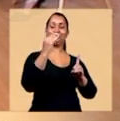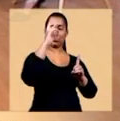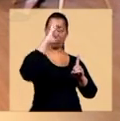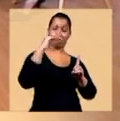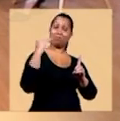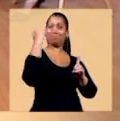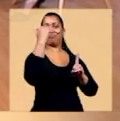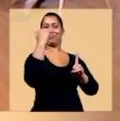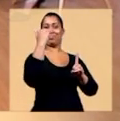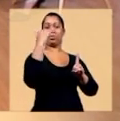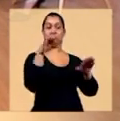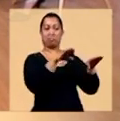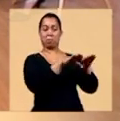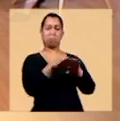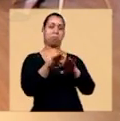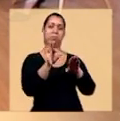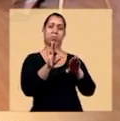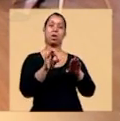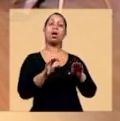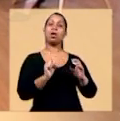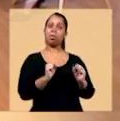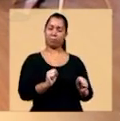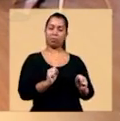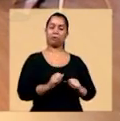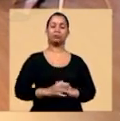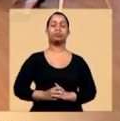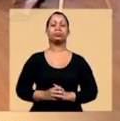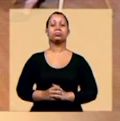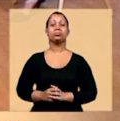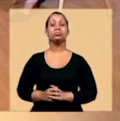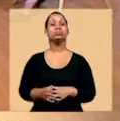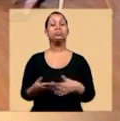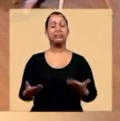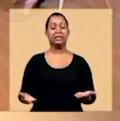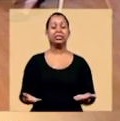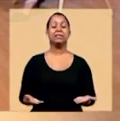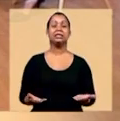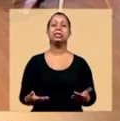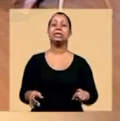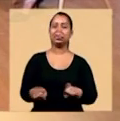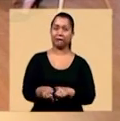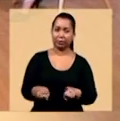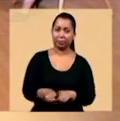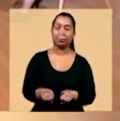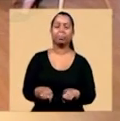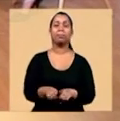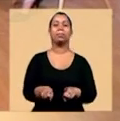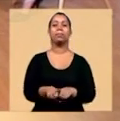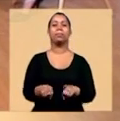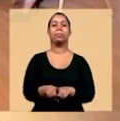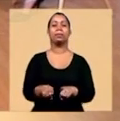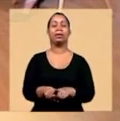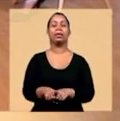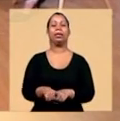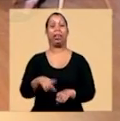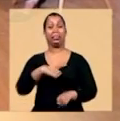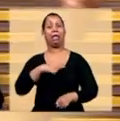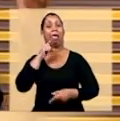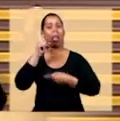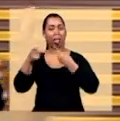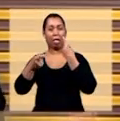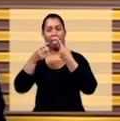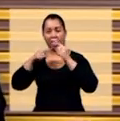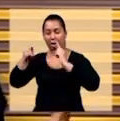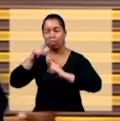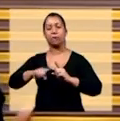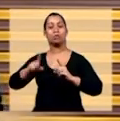hierárquica. Exatamente. Aí sim, ele pode ser caracterizado. Oi, Ingrid, isso chega também tem reclamação do